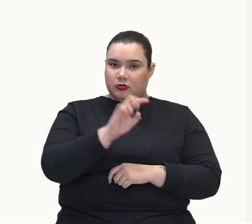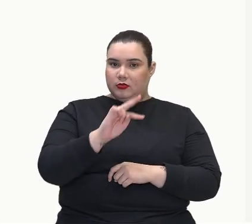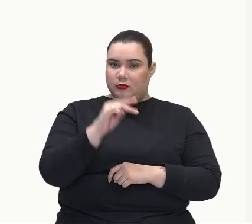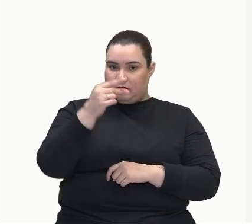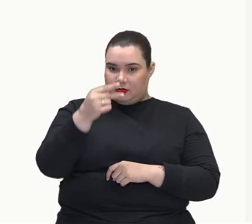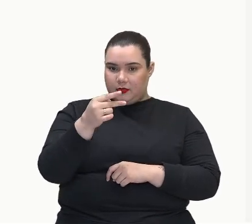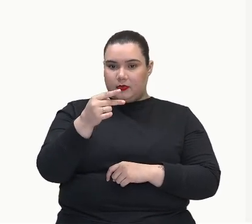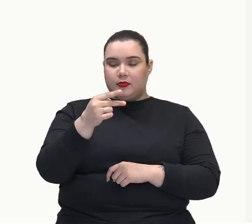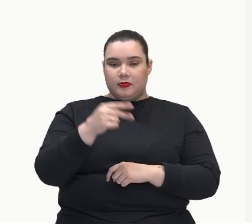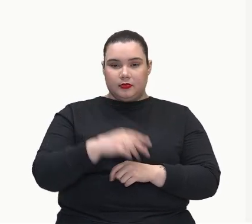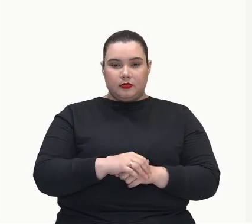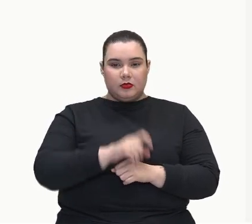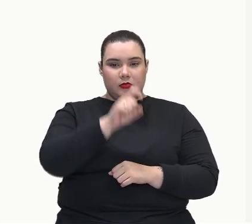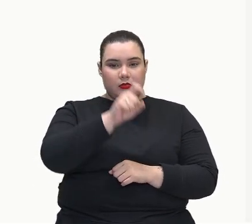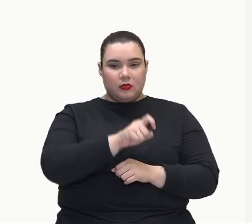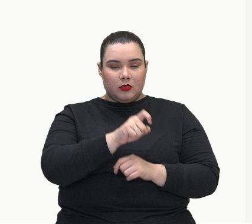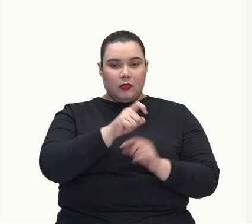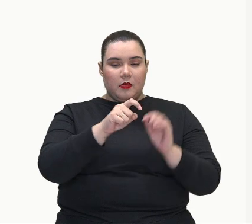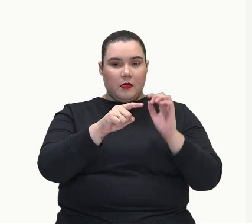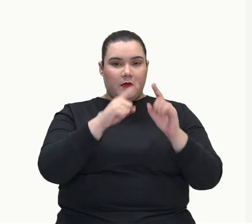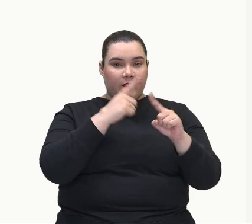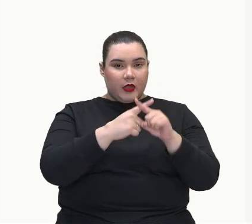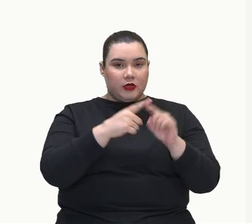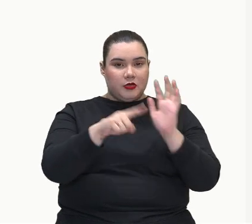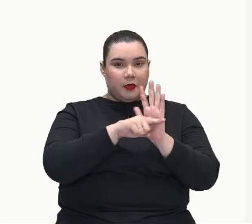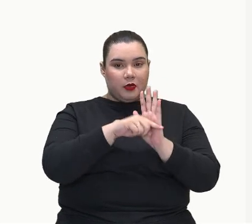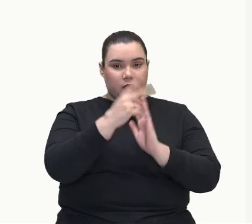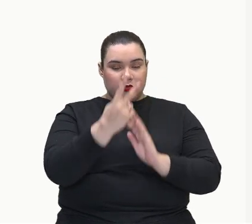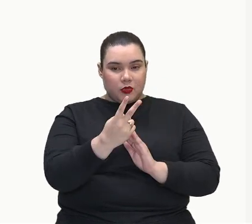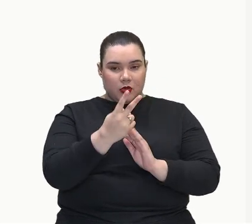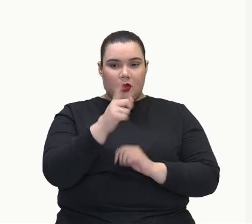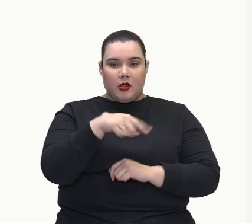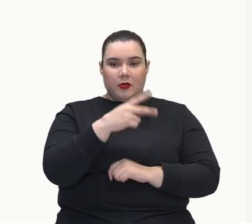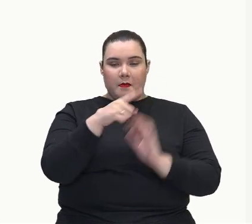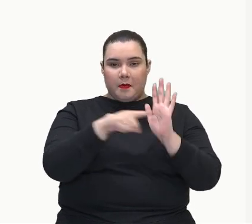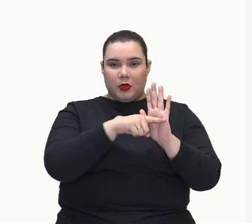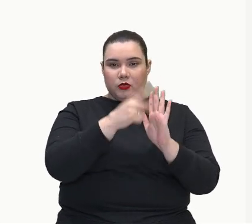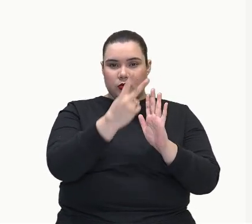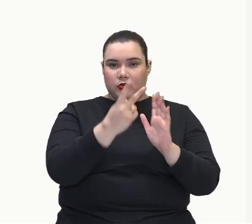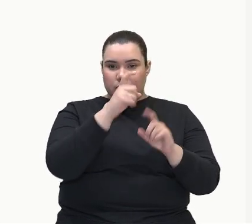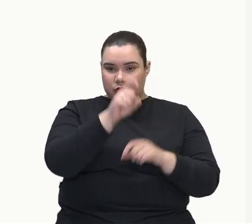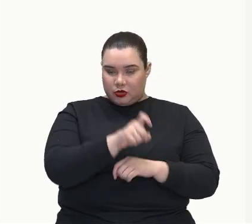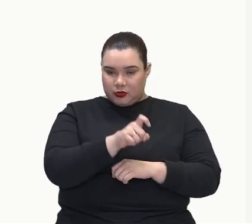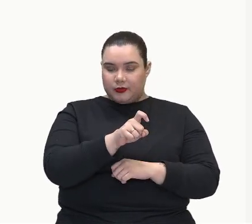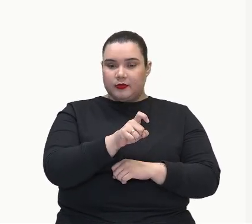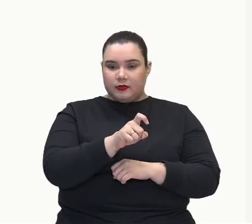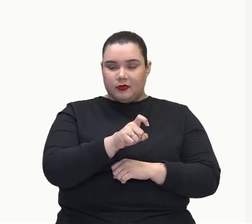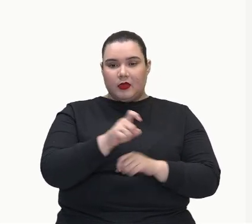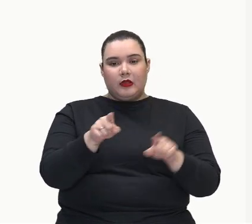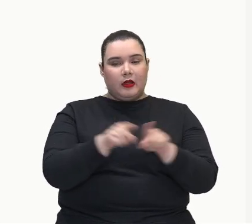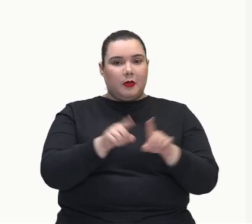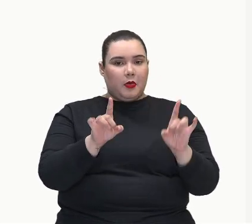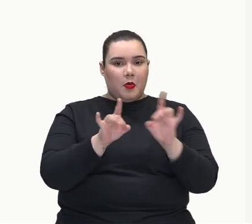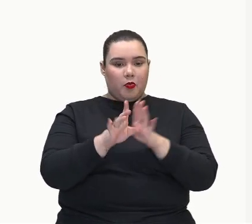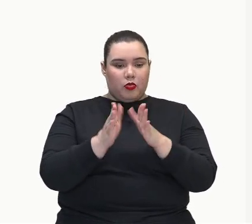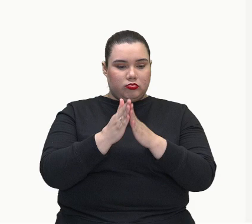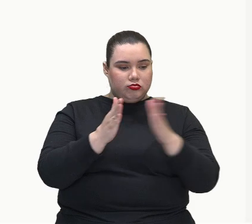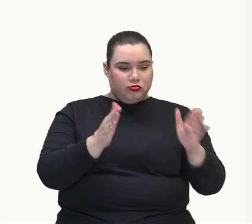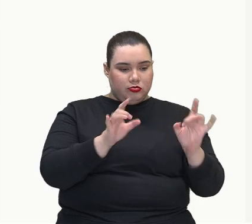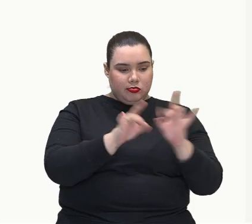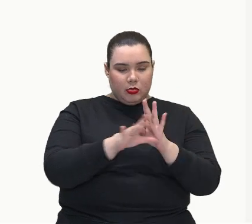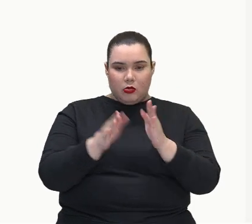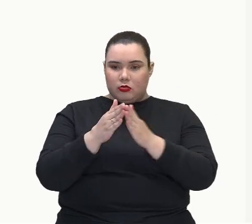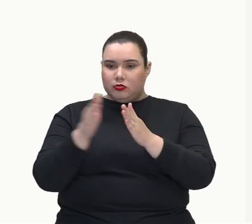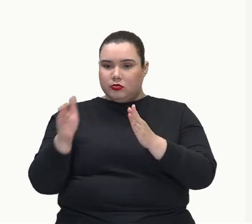quadrado. X vezes menos 2, menos 2x. Então, também resolvemos o